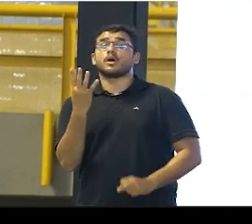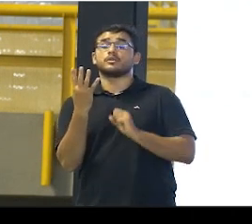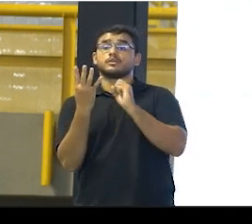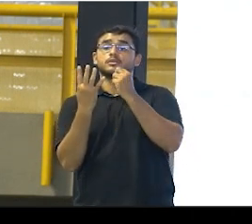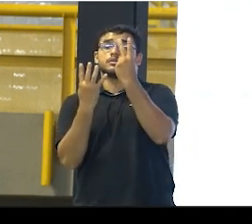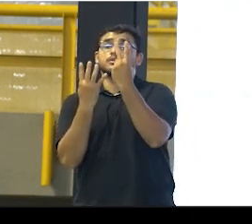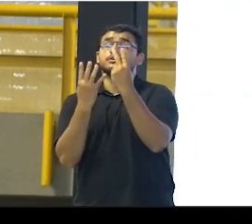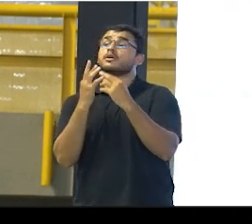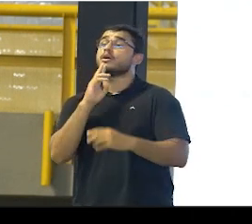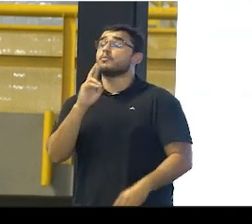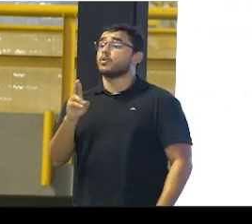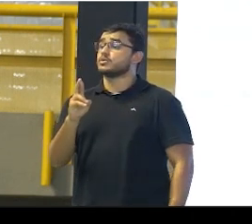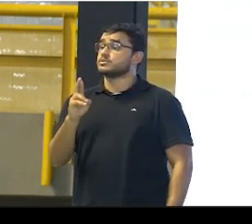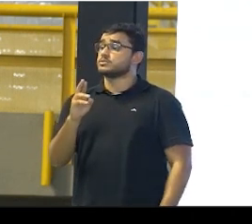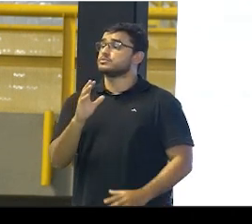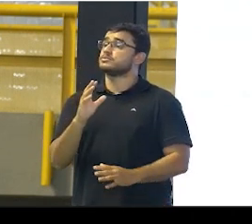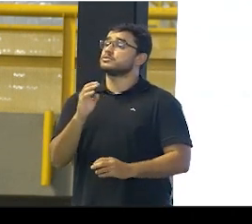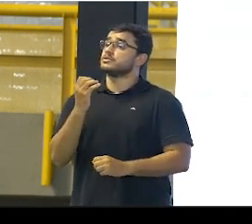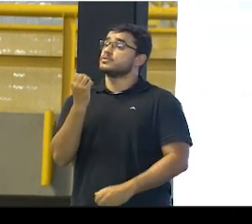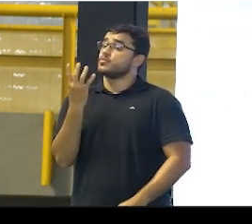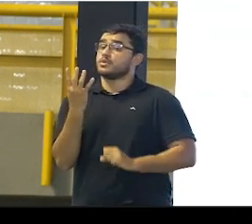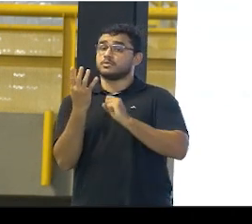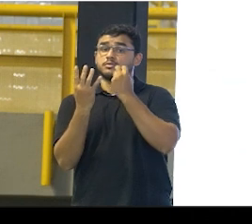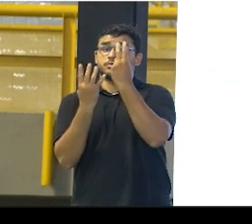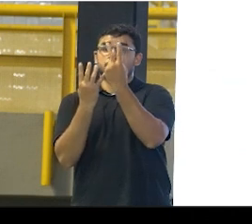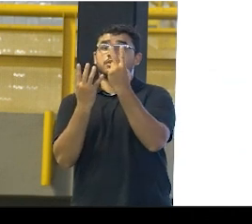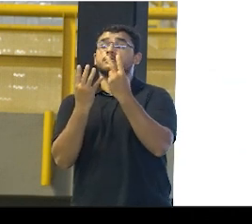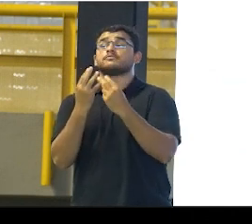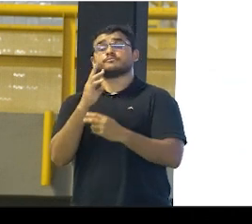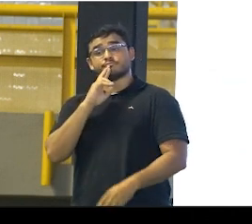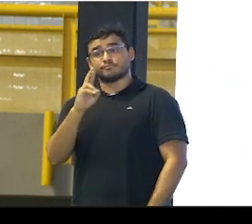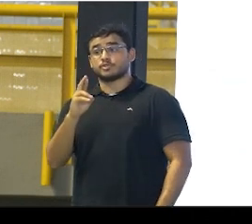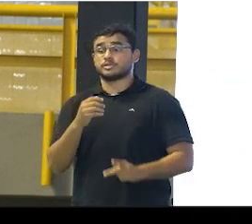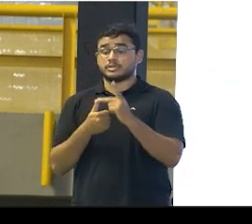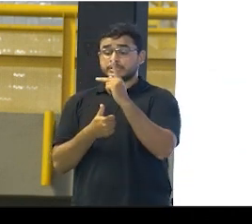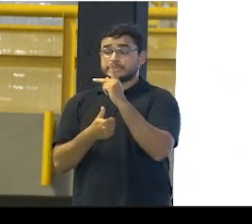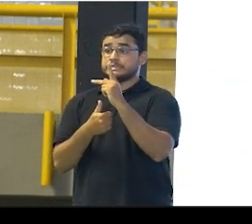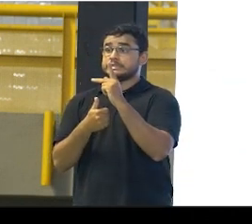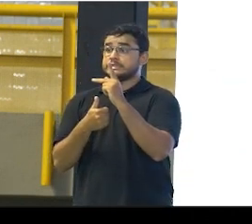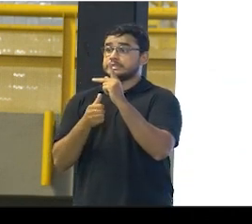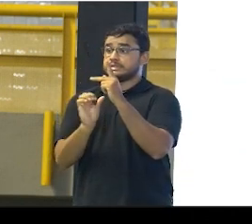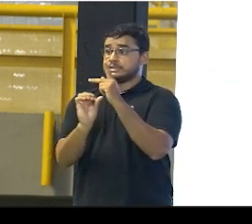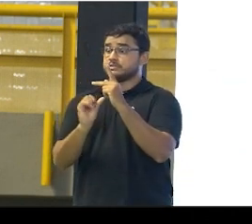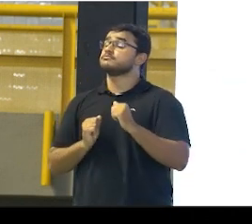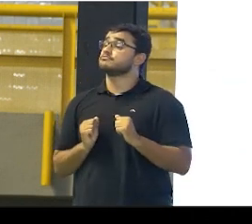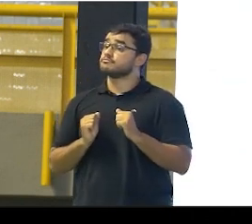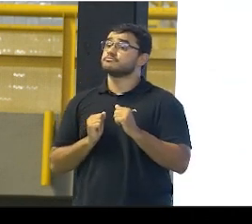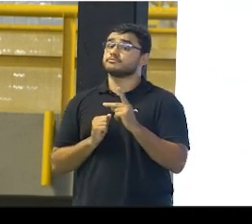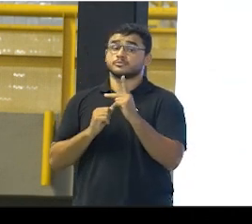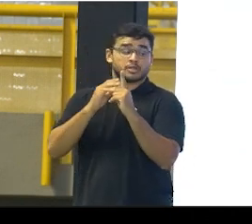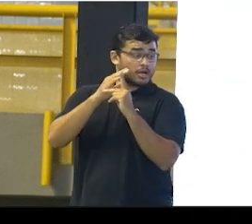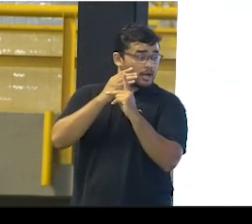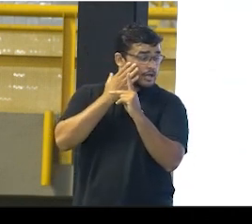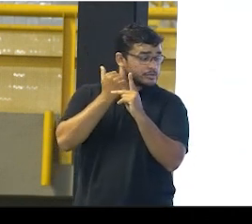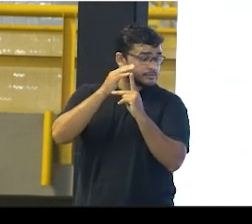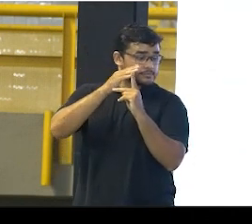posso construir um quadrado de lado 5, e 5 vezes 5 vai dar